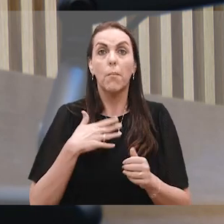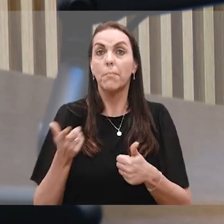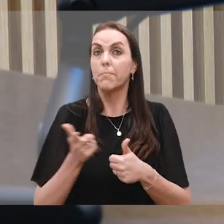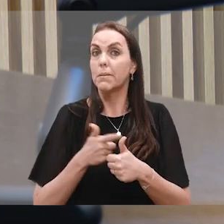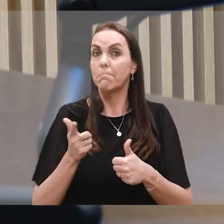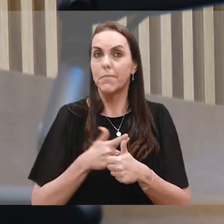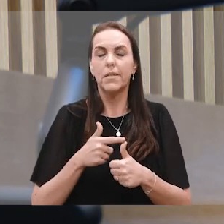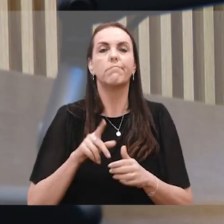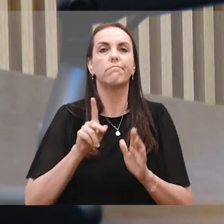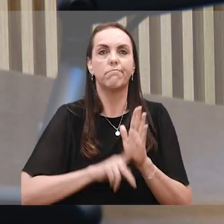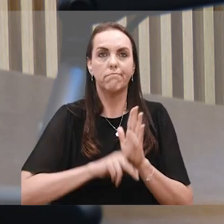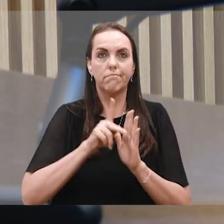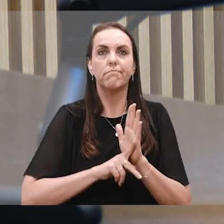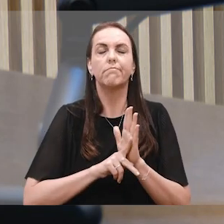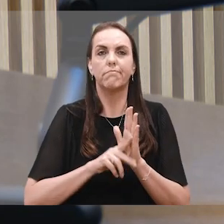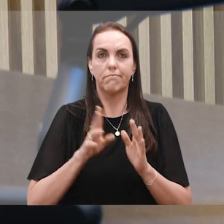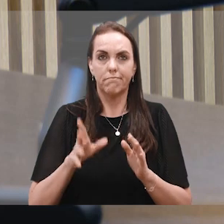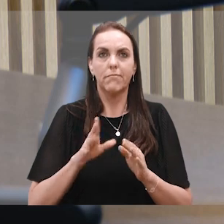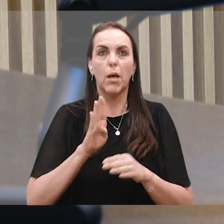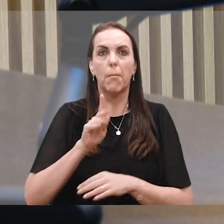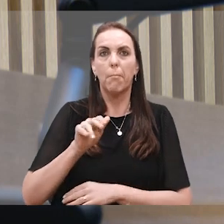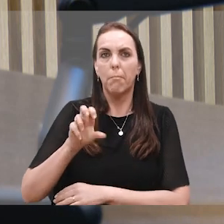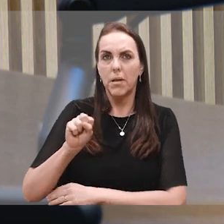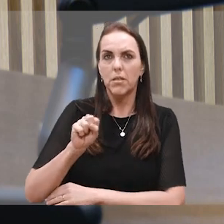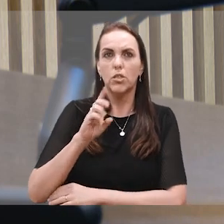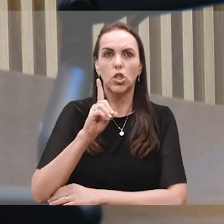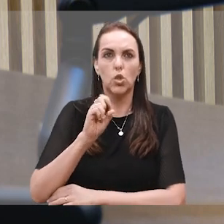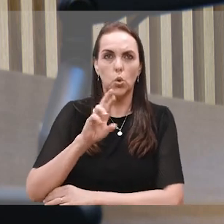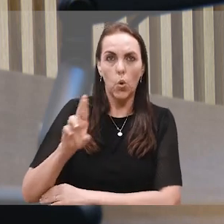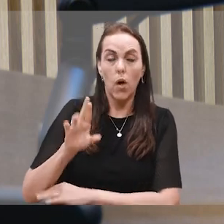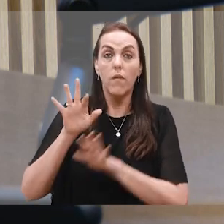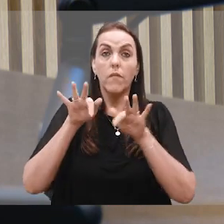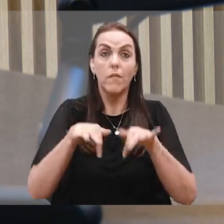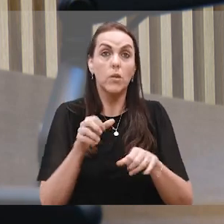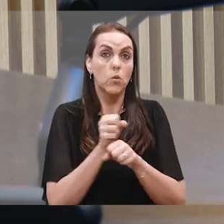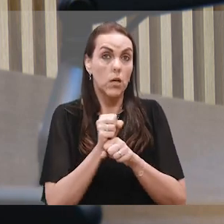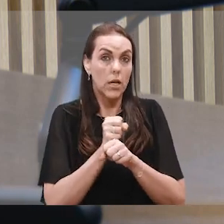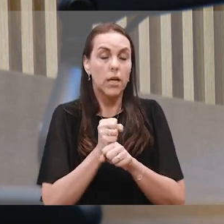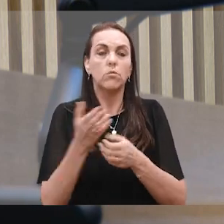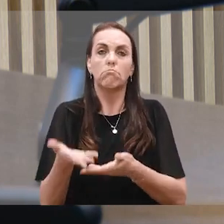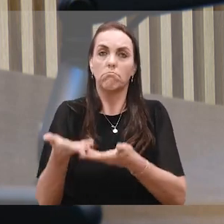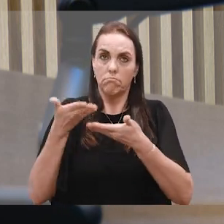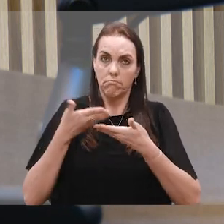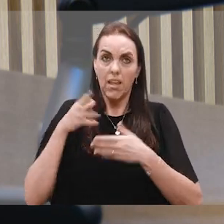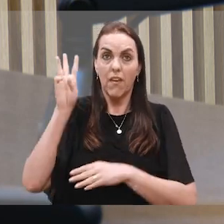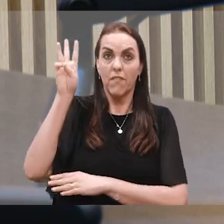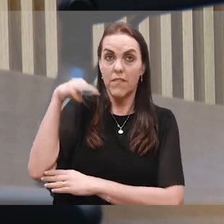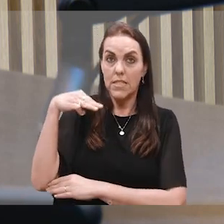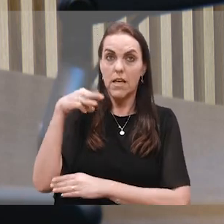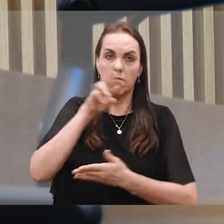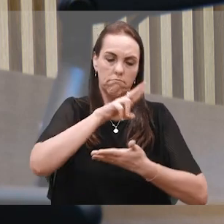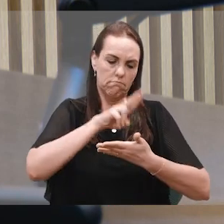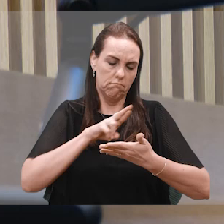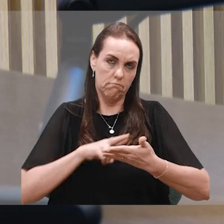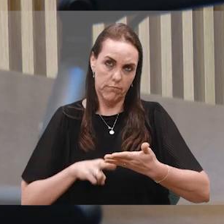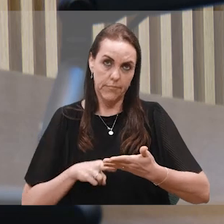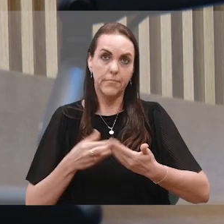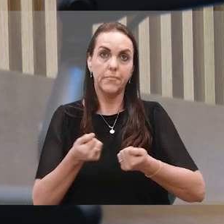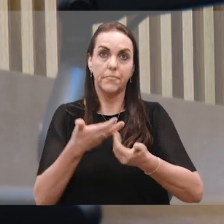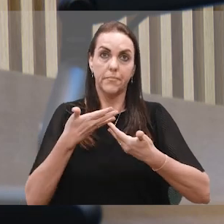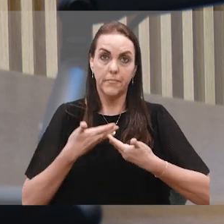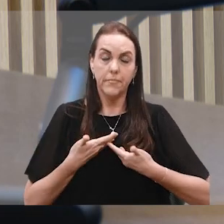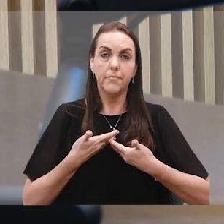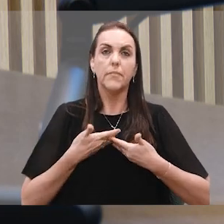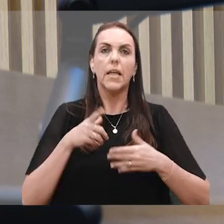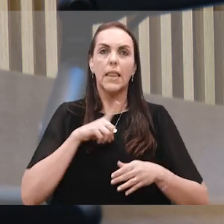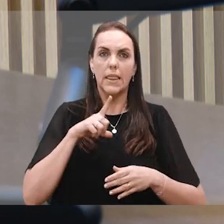meu primeiro, aquele do Bansdor, que no final do ano ali eu até recebi da Visat um relatório